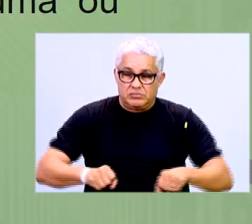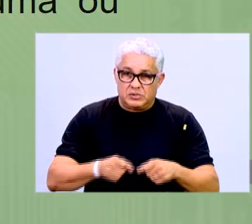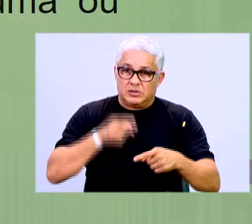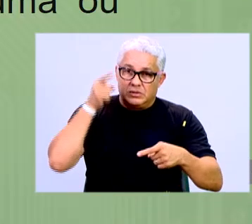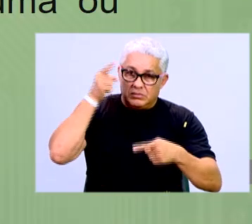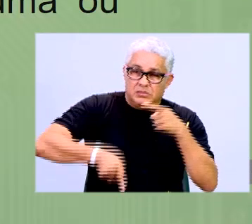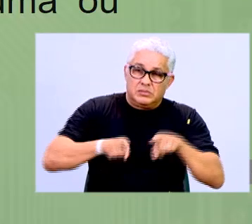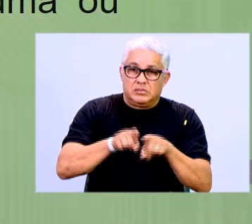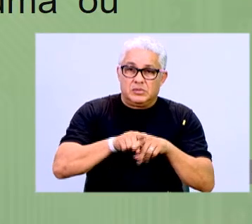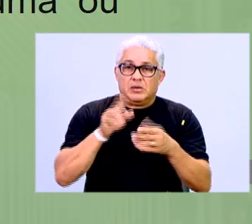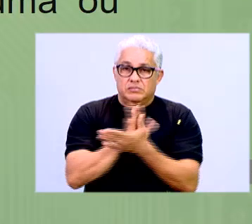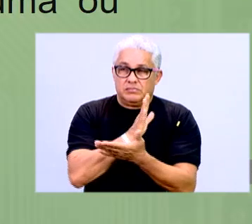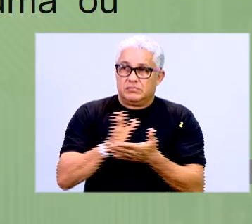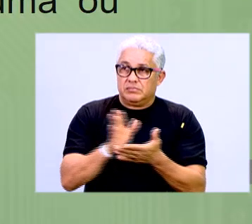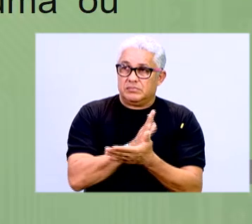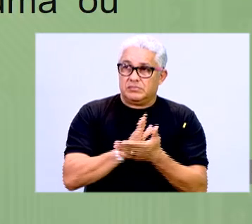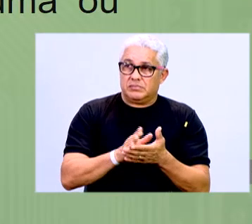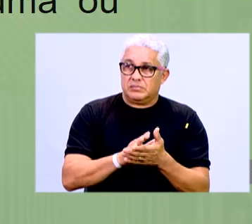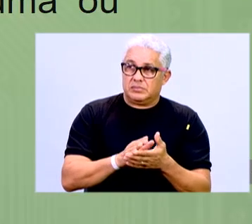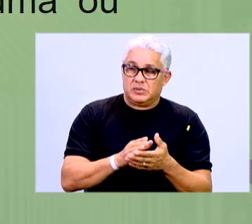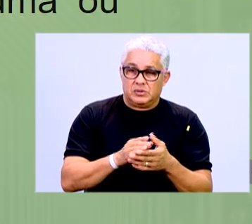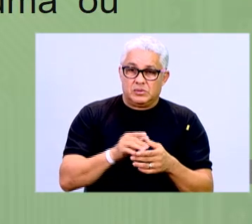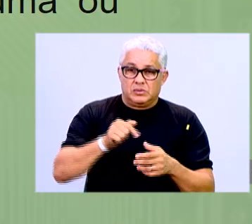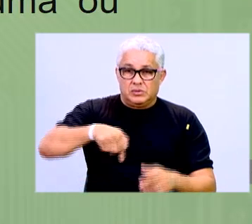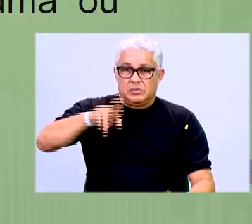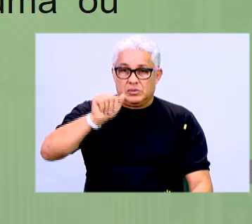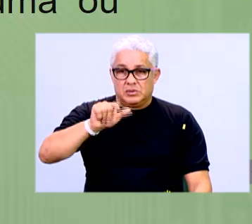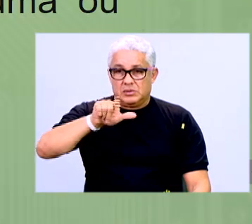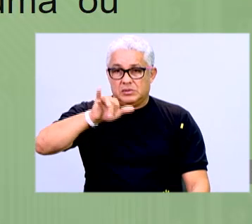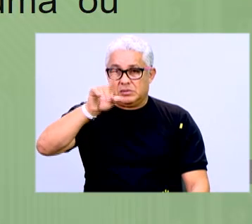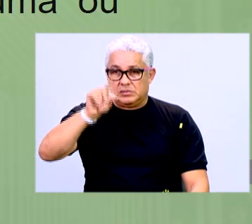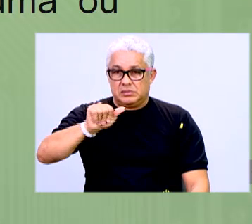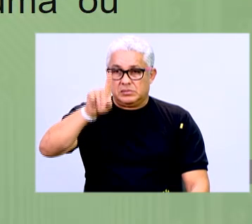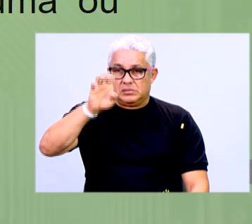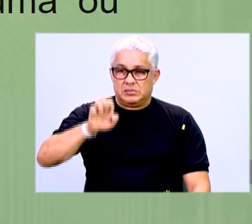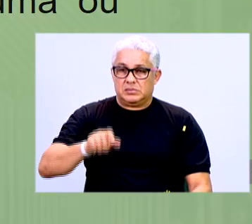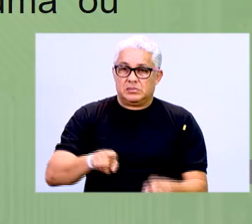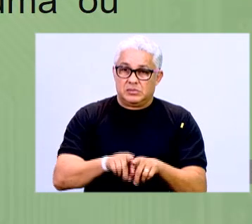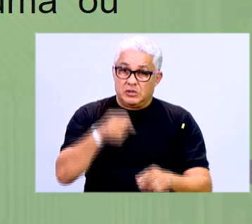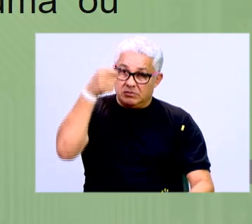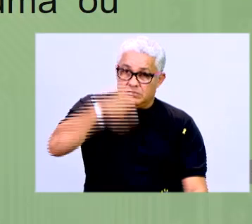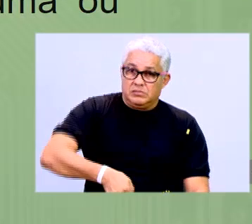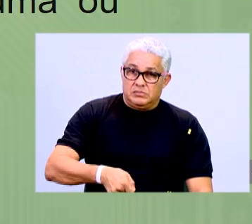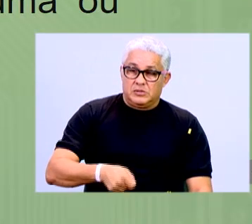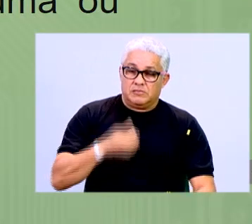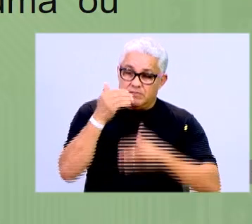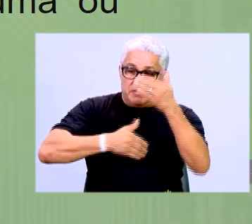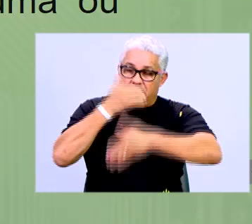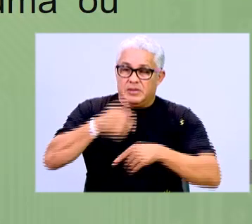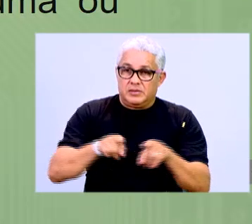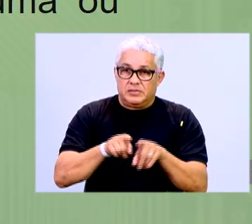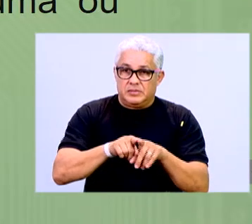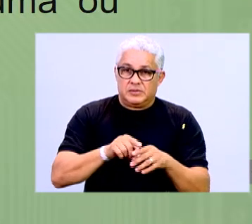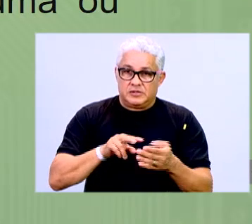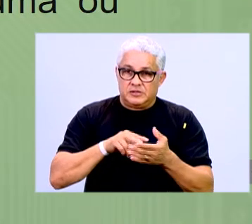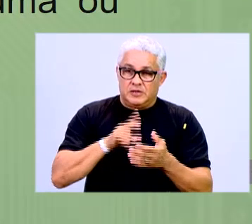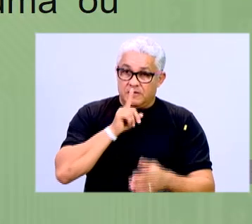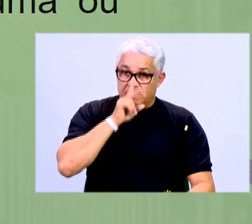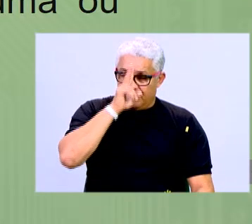são também requisitos de qualidade, como exigências de desempenho e